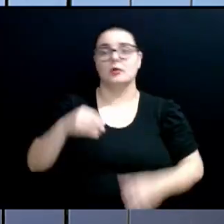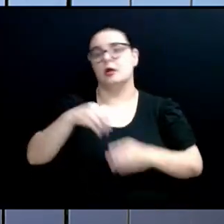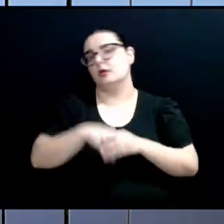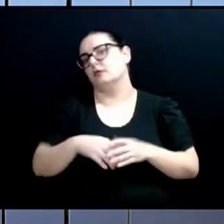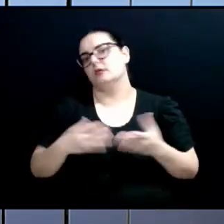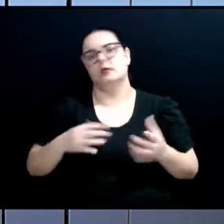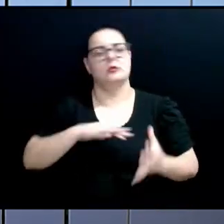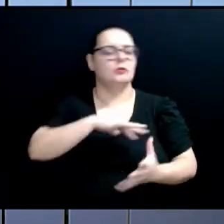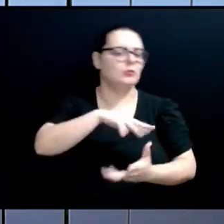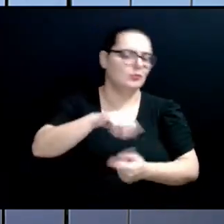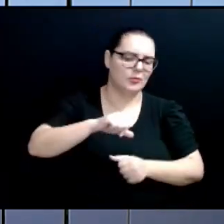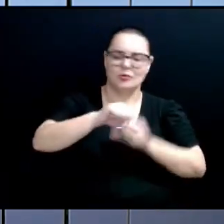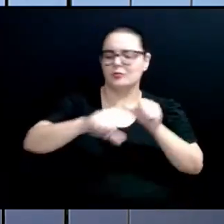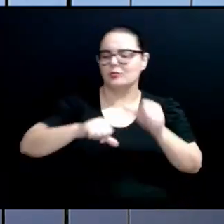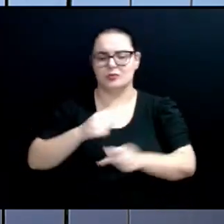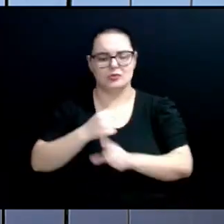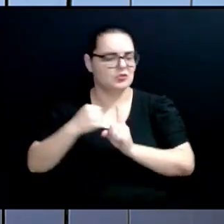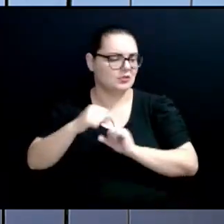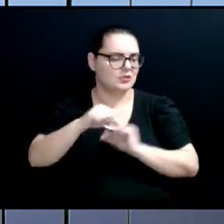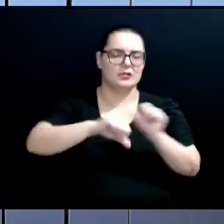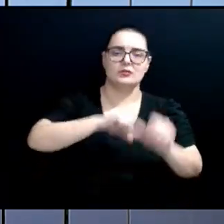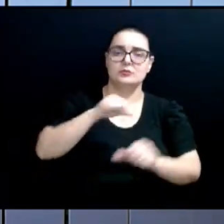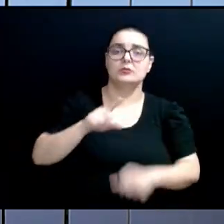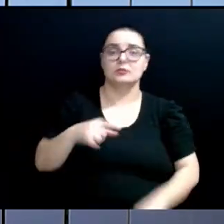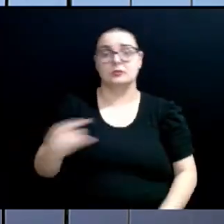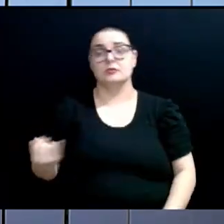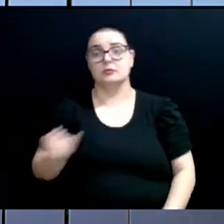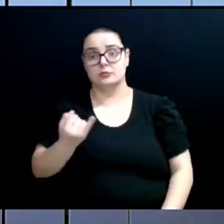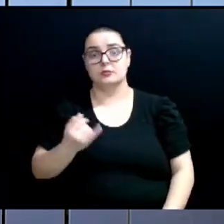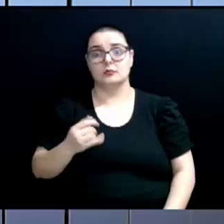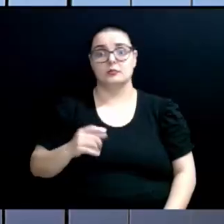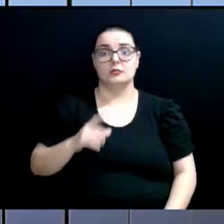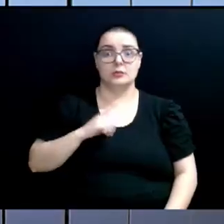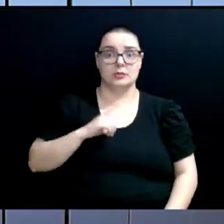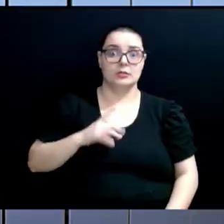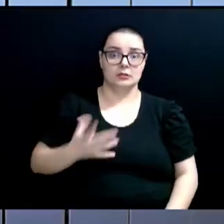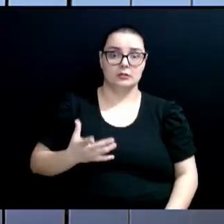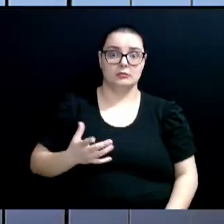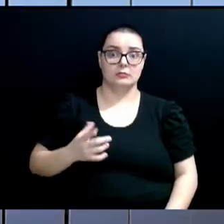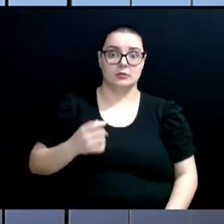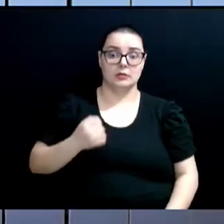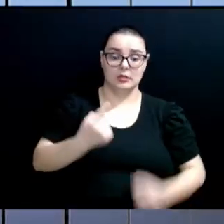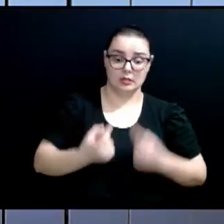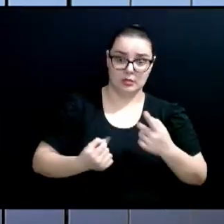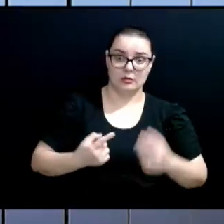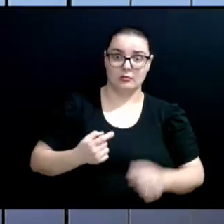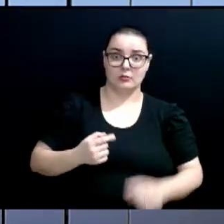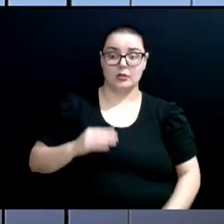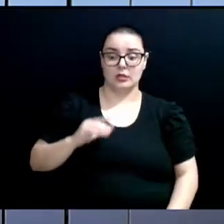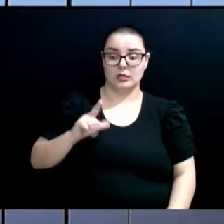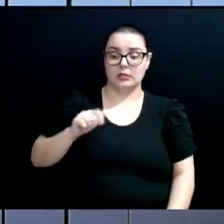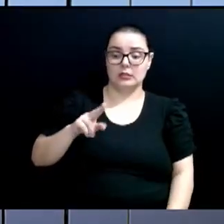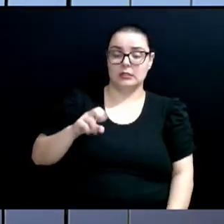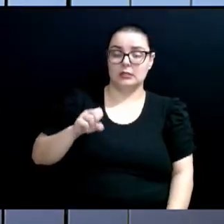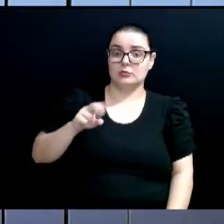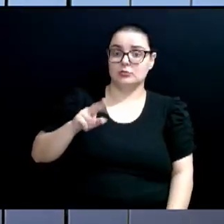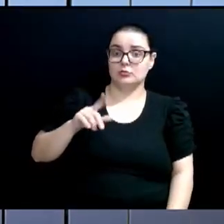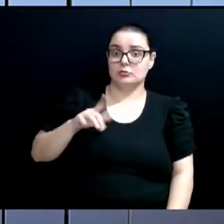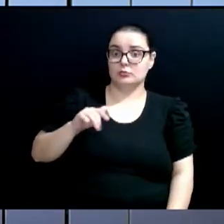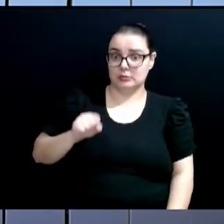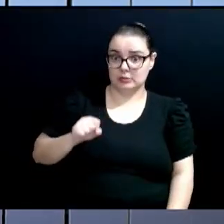sociedade muda, então é importante que possam haver. Mas existem determinadas cláusulas, né? Existem determinadas